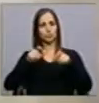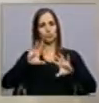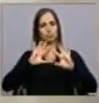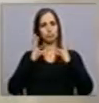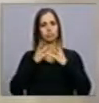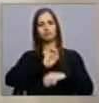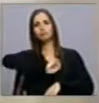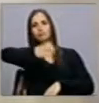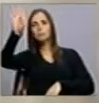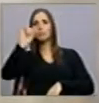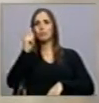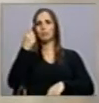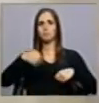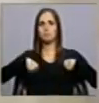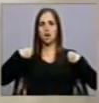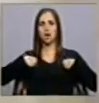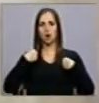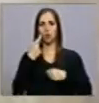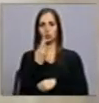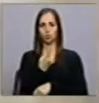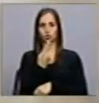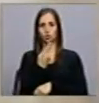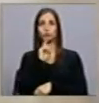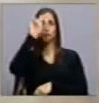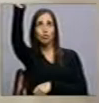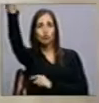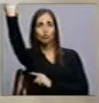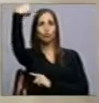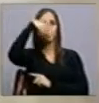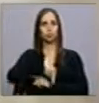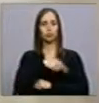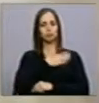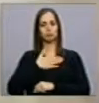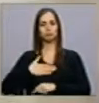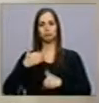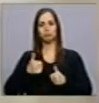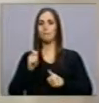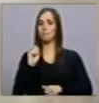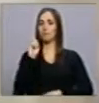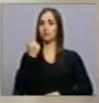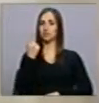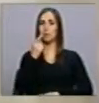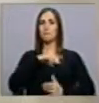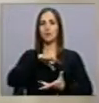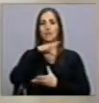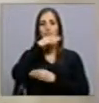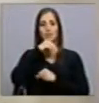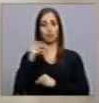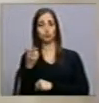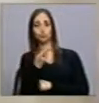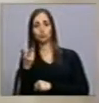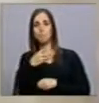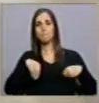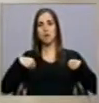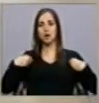2 macacos num voo suborbital e que regressaram são e salvos, pela primeira vez, à Terra. São estes cavalheiros que nós estamos